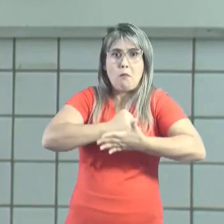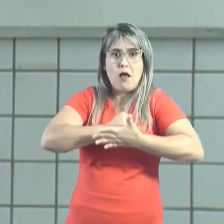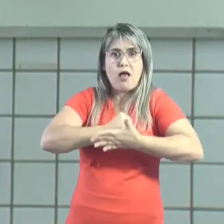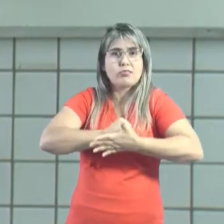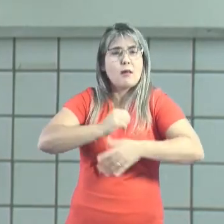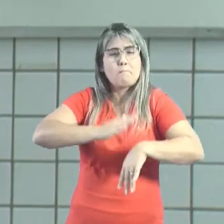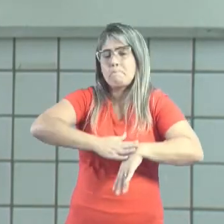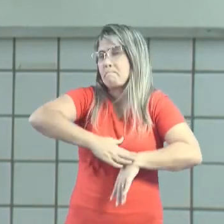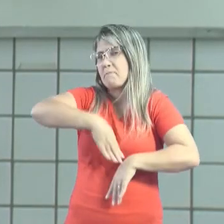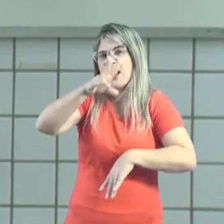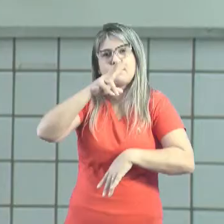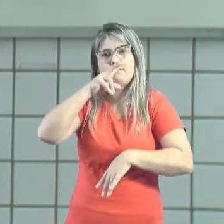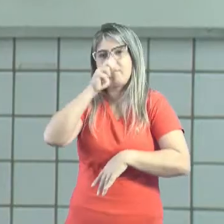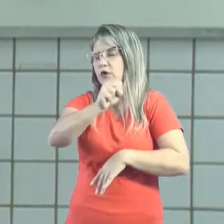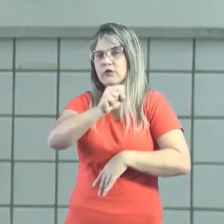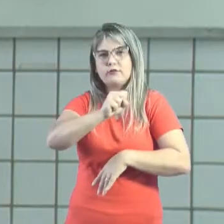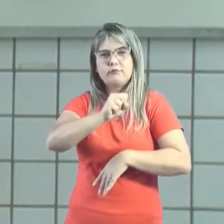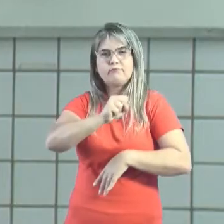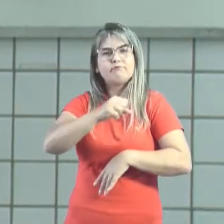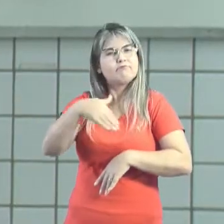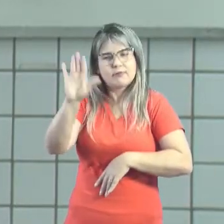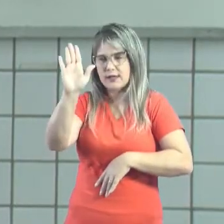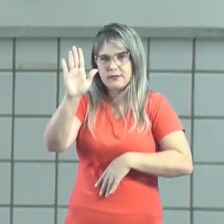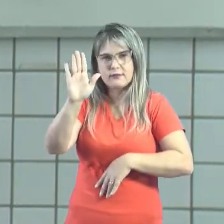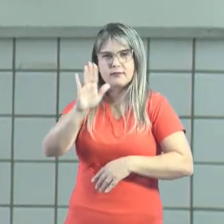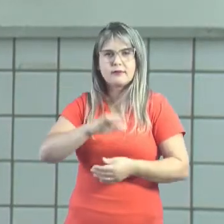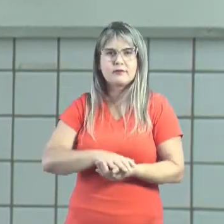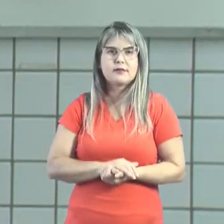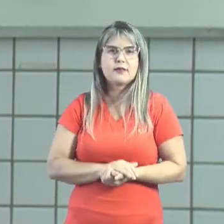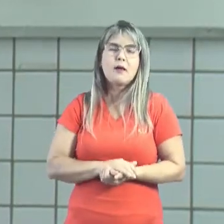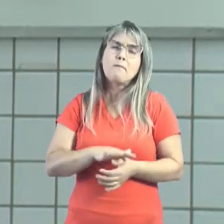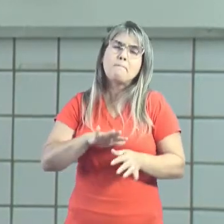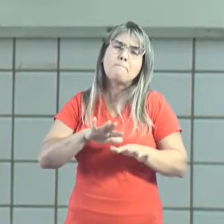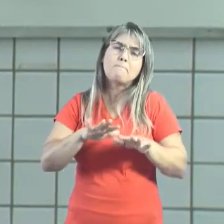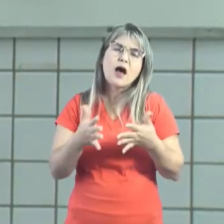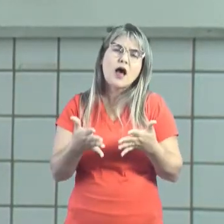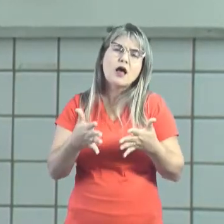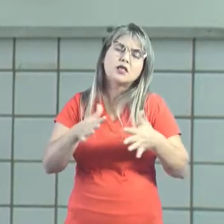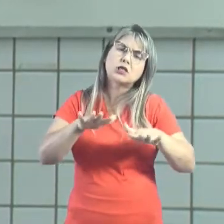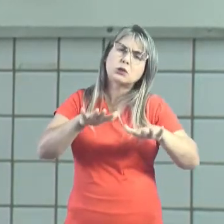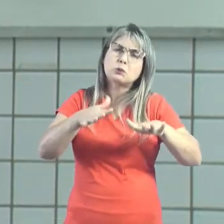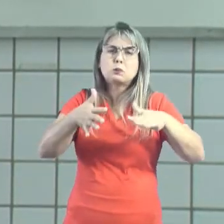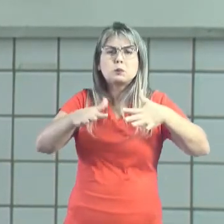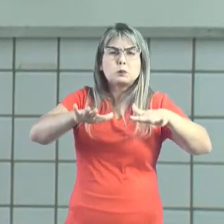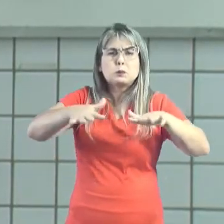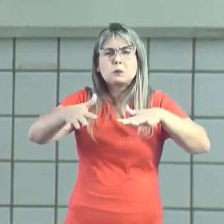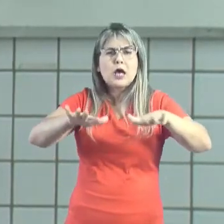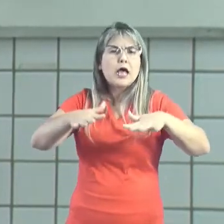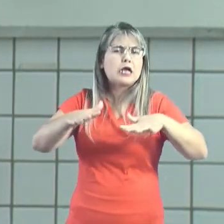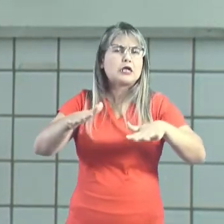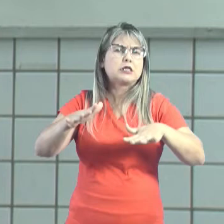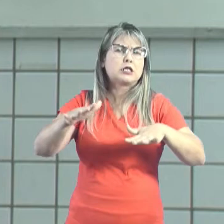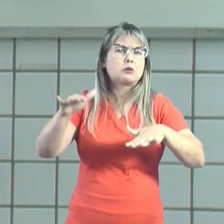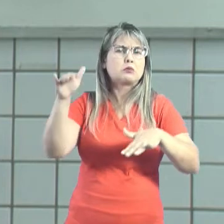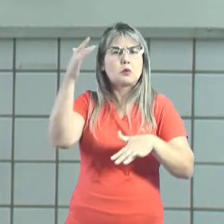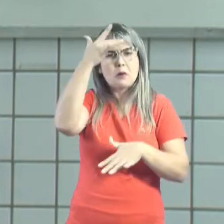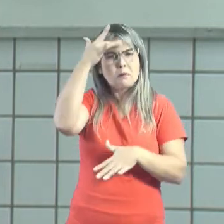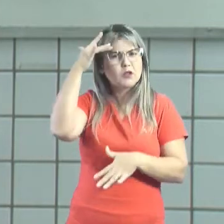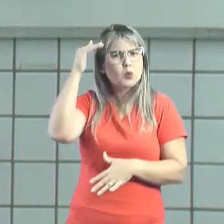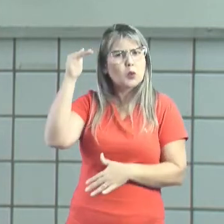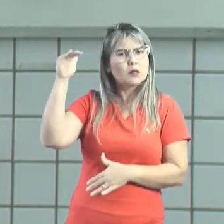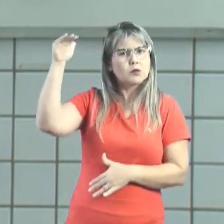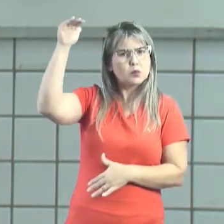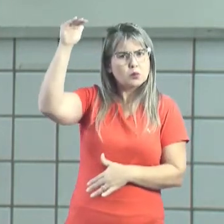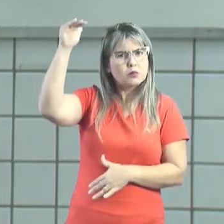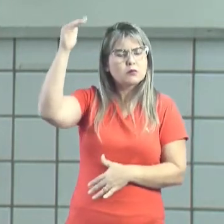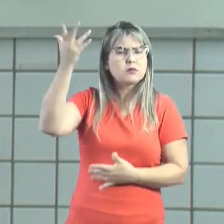nível de batimento cardíaco. Mas, em média, no indivíduo adulto, a quantidade de